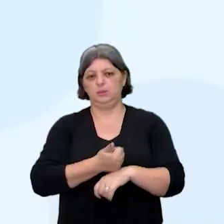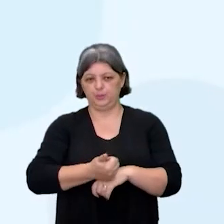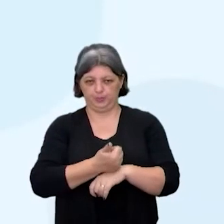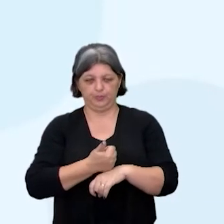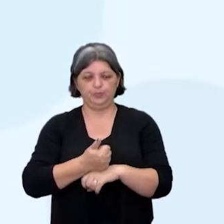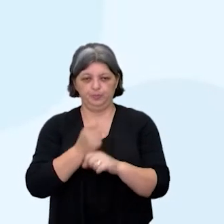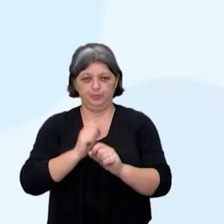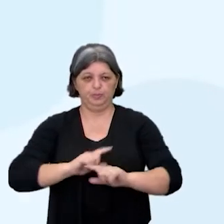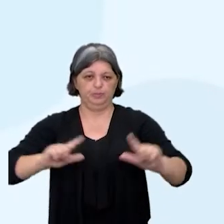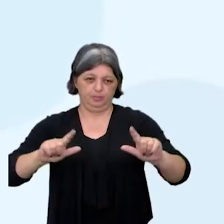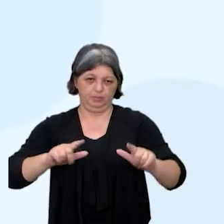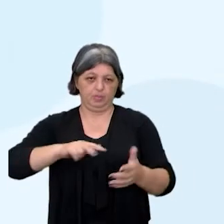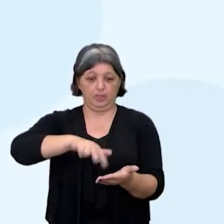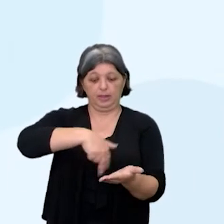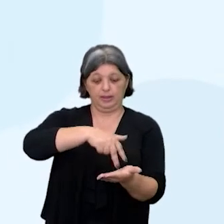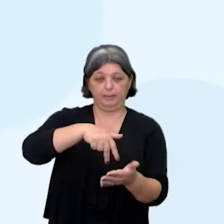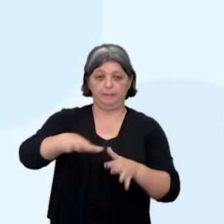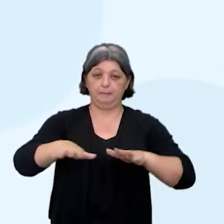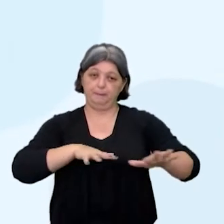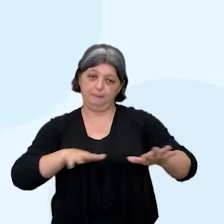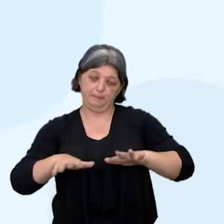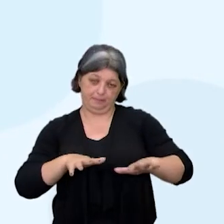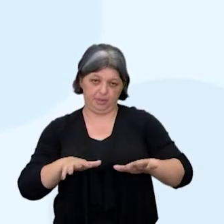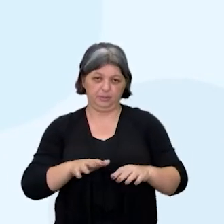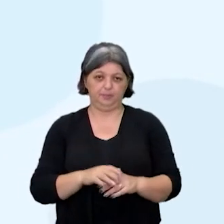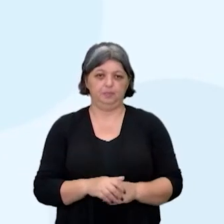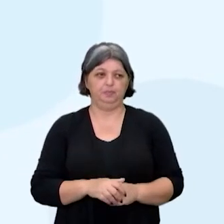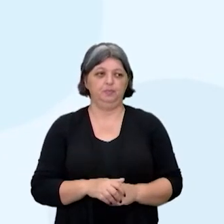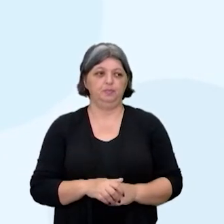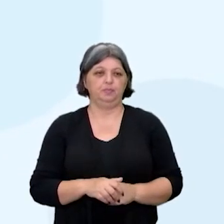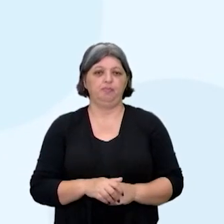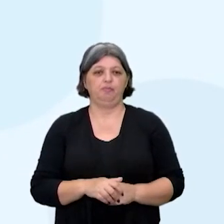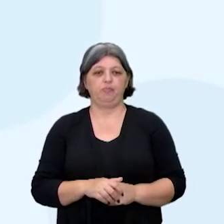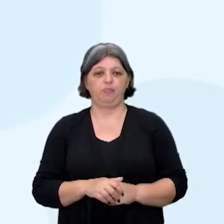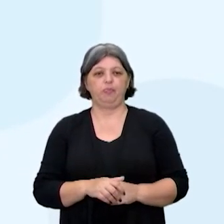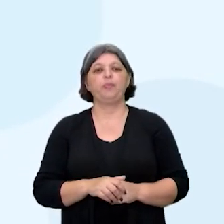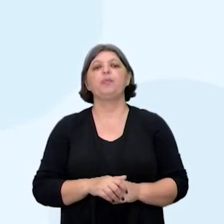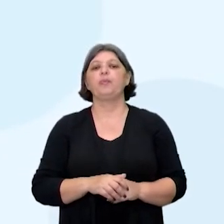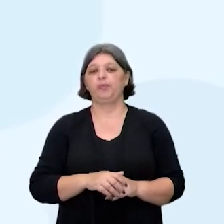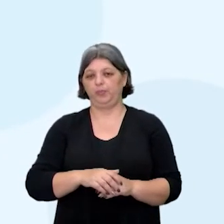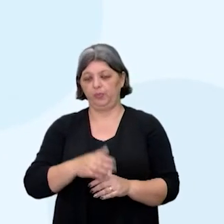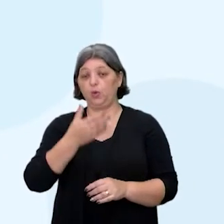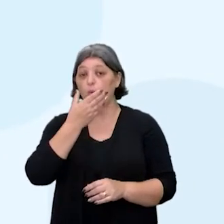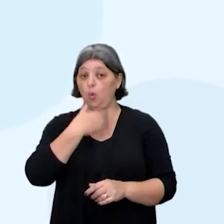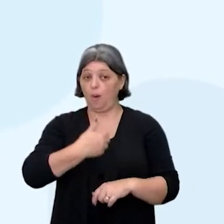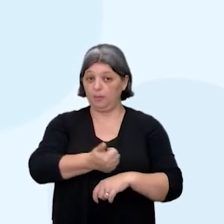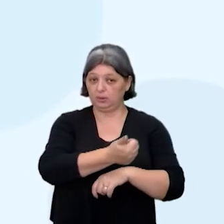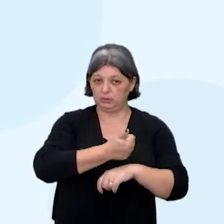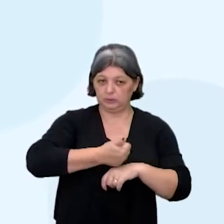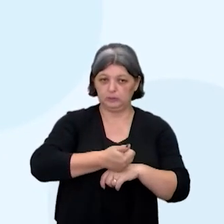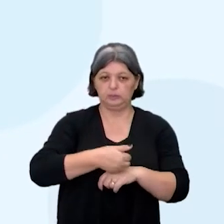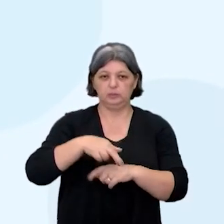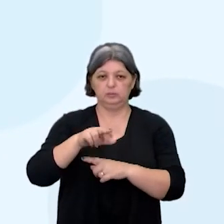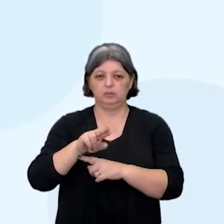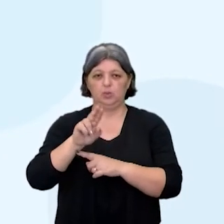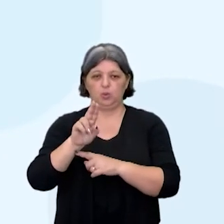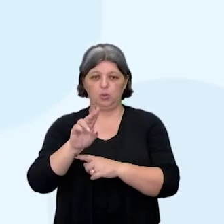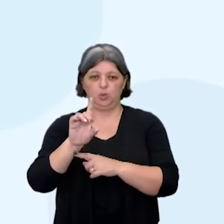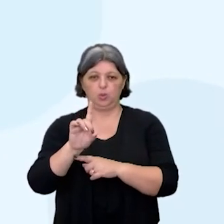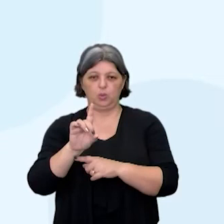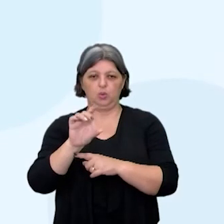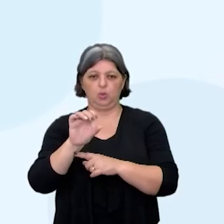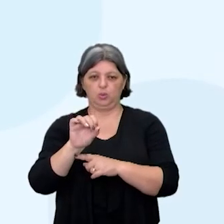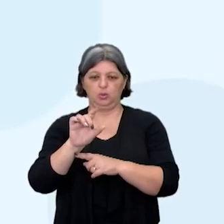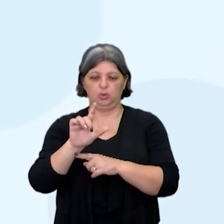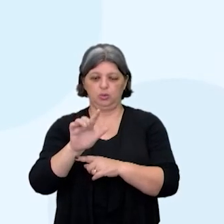sobre os movimentos na dança, ou da dança. O dançarino, então, Rodolphe Laban, é bem complicado, né, o